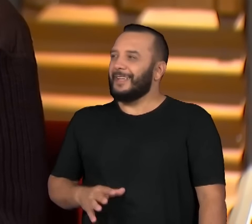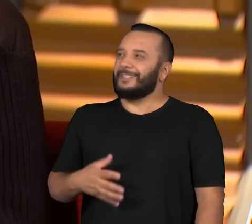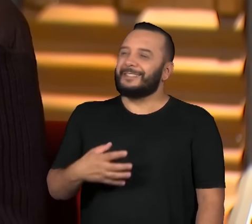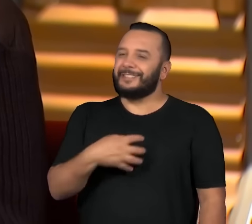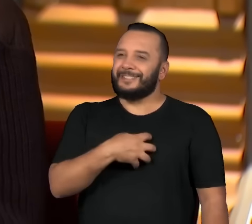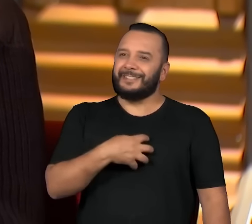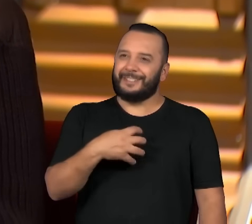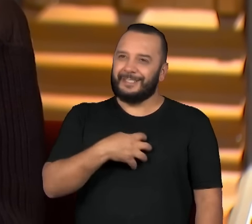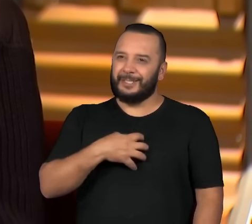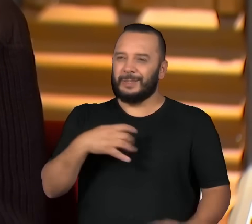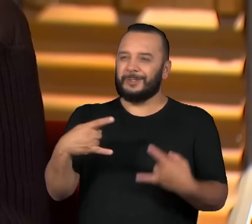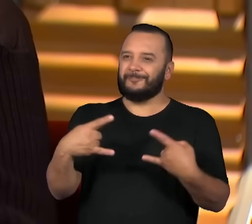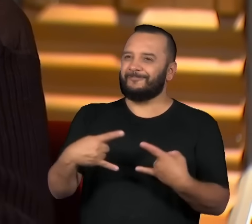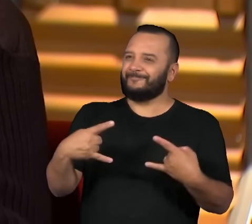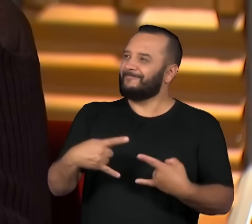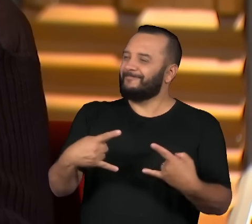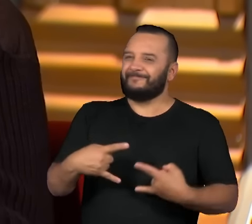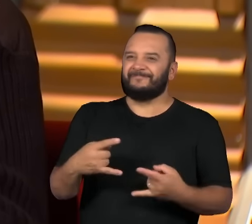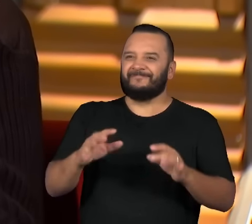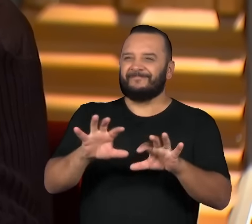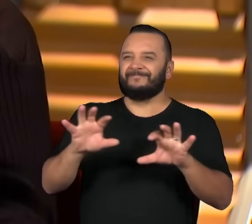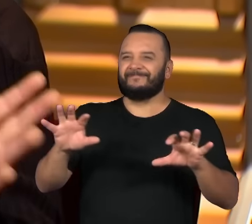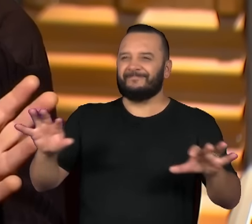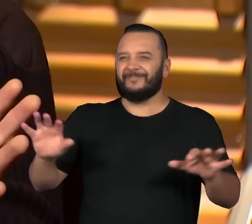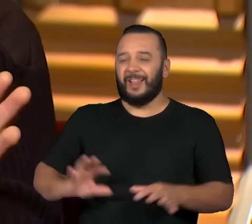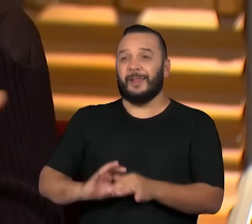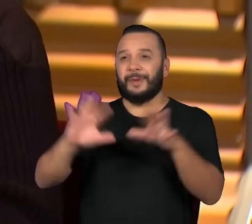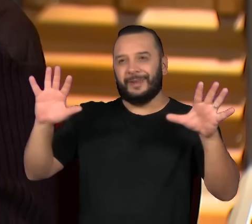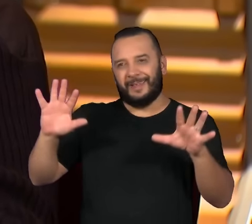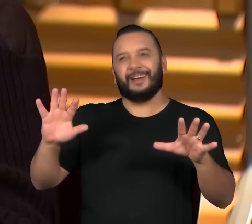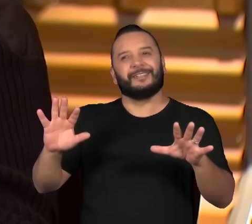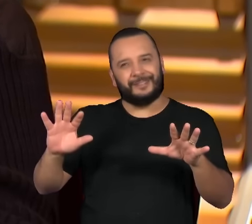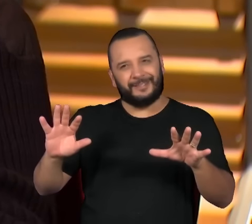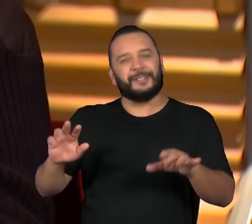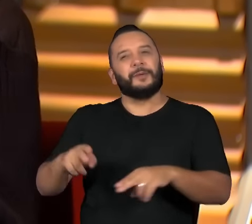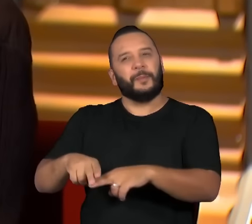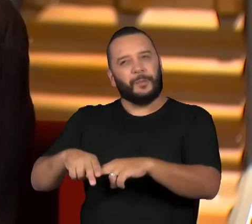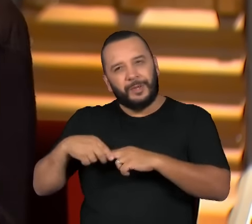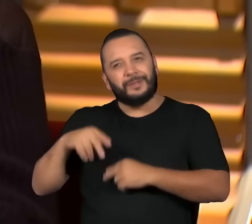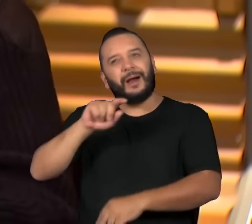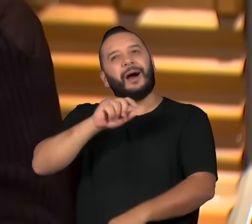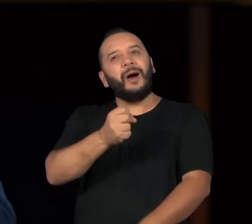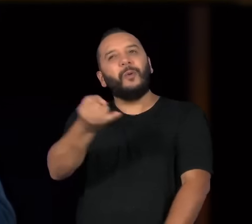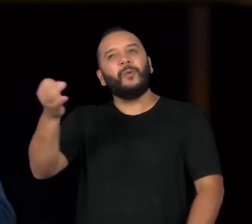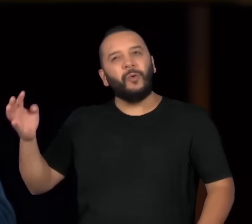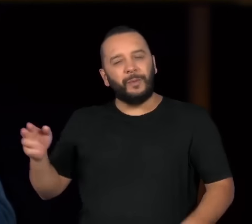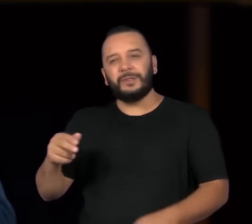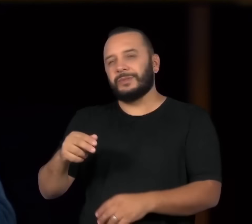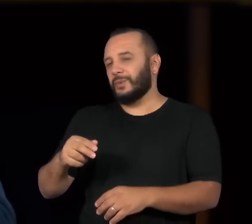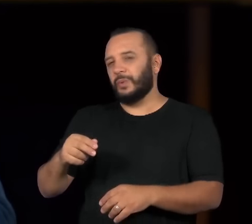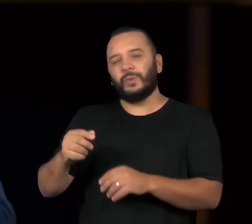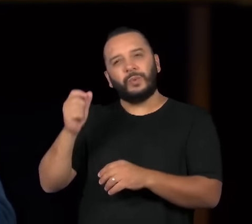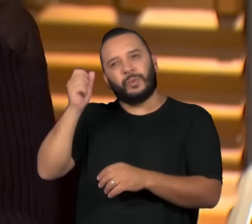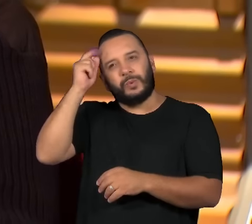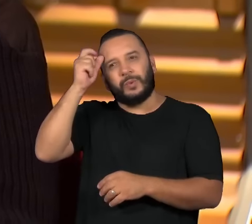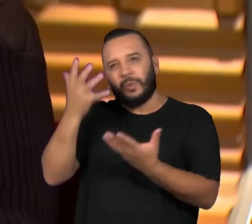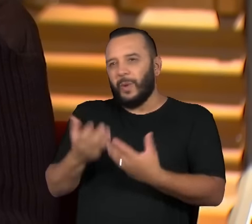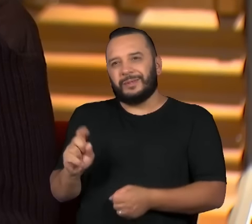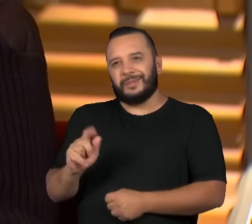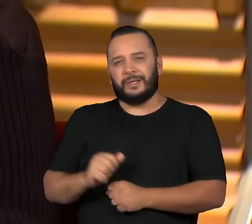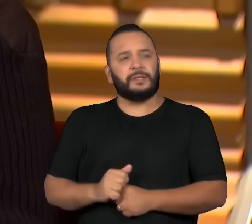que estimula a liberdade, por isso que é tão perigoso, vamos dizer assim, para certas culturas, né? Na China? China tocamos